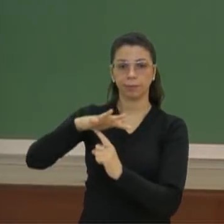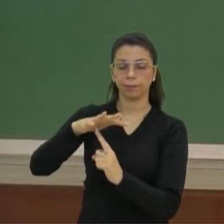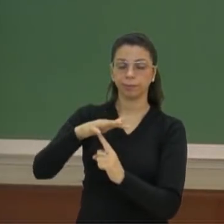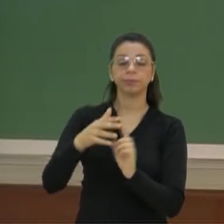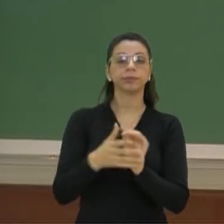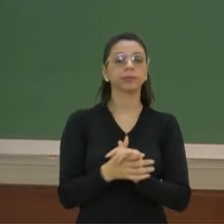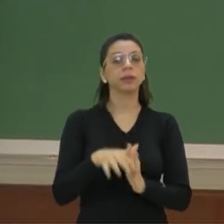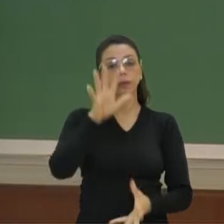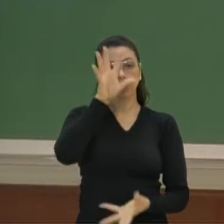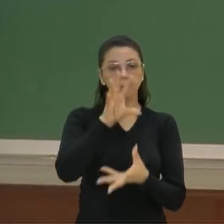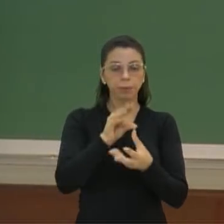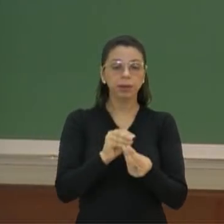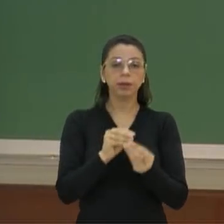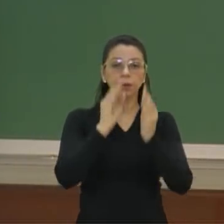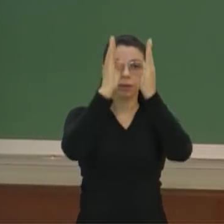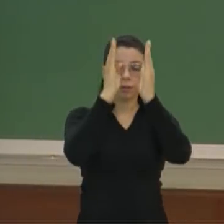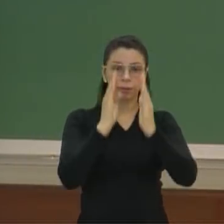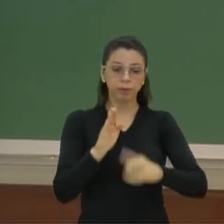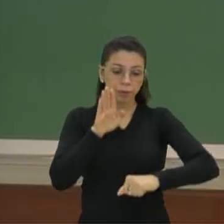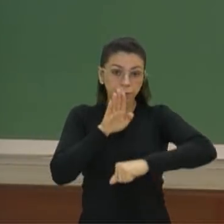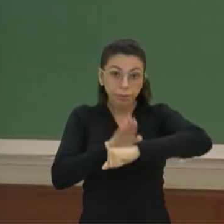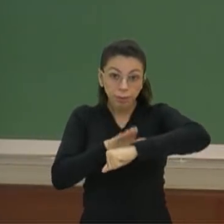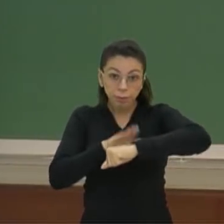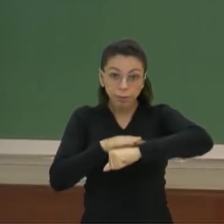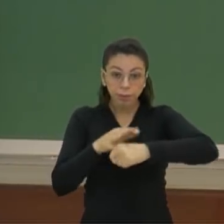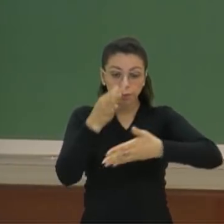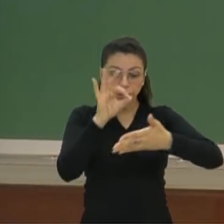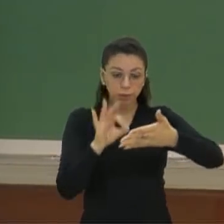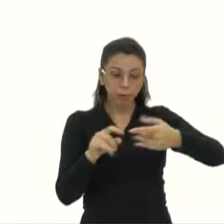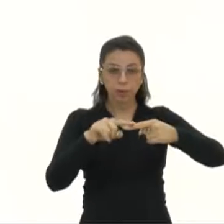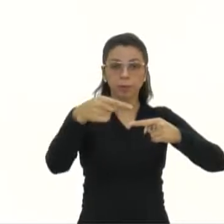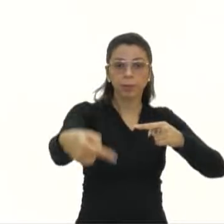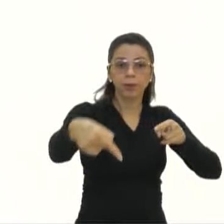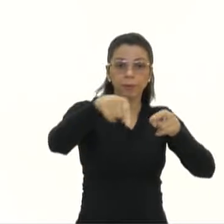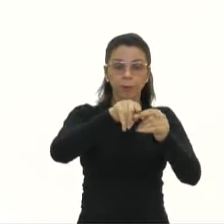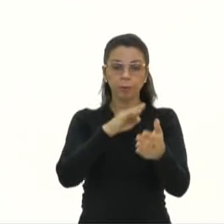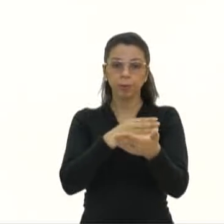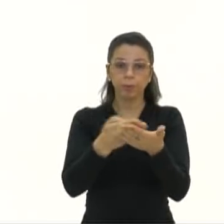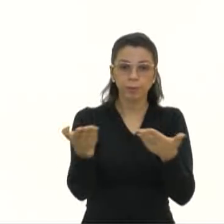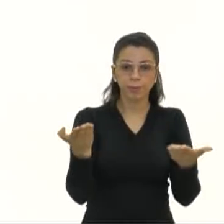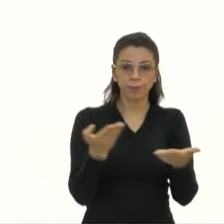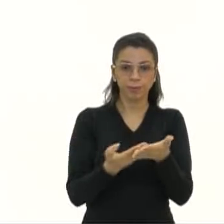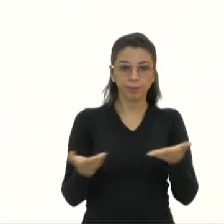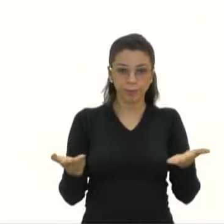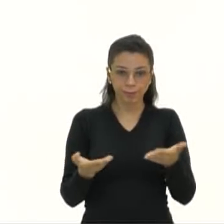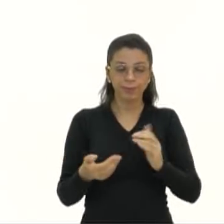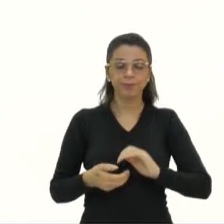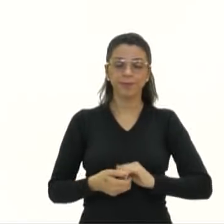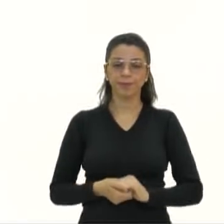aí você vai entender a sequência. Vou dar um tempinho para vocês corrigirem e eu já volto para começar a nossa aula de hoje.